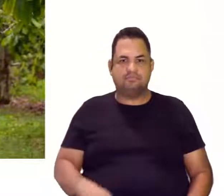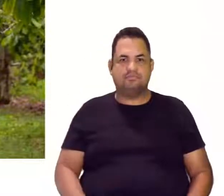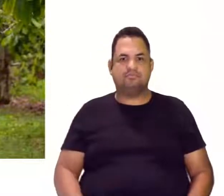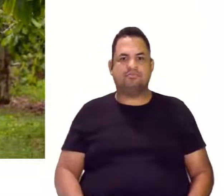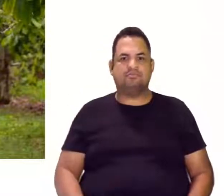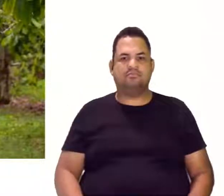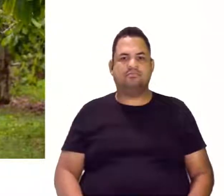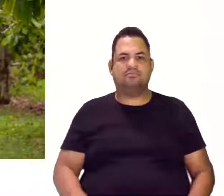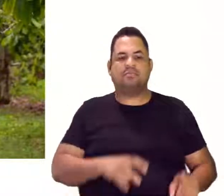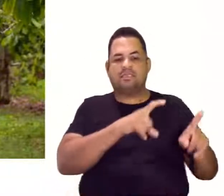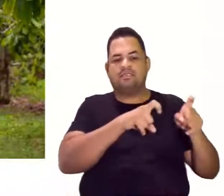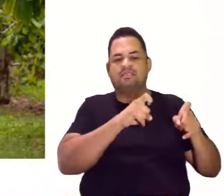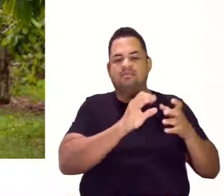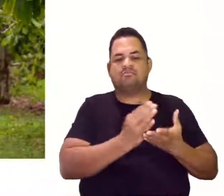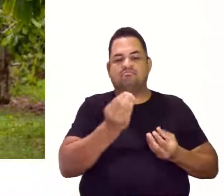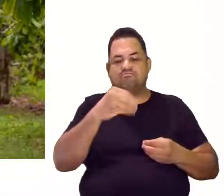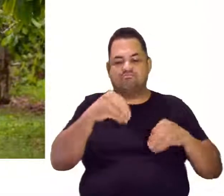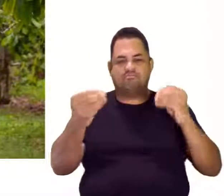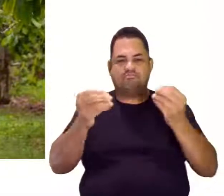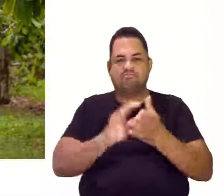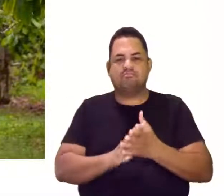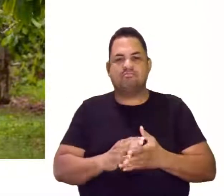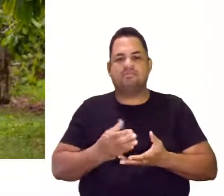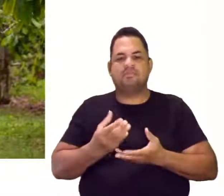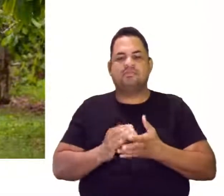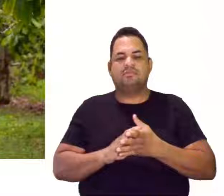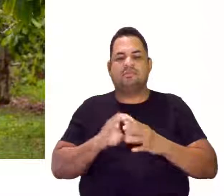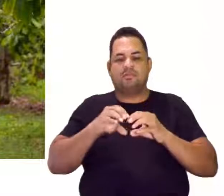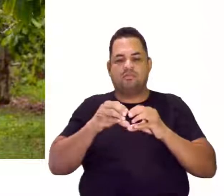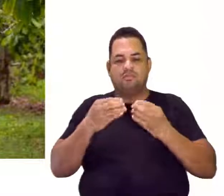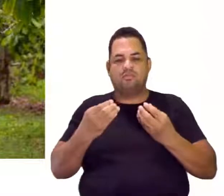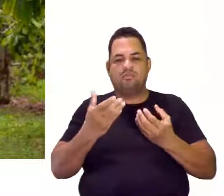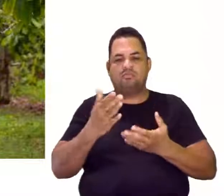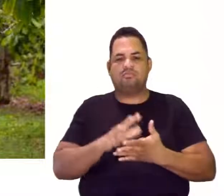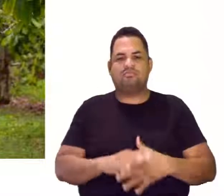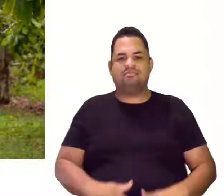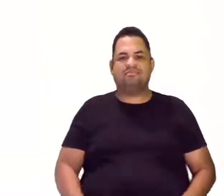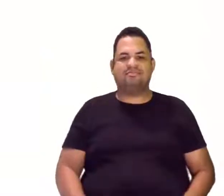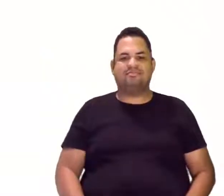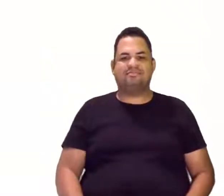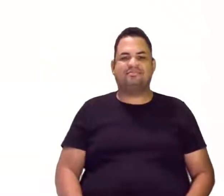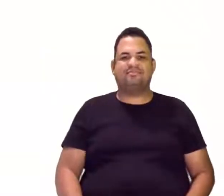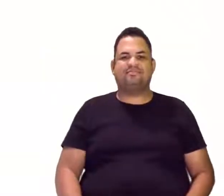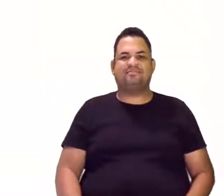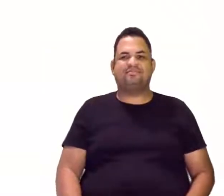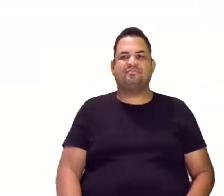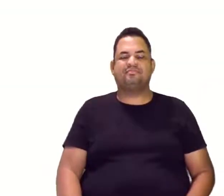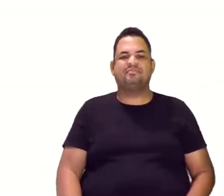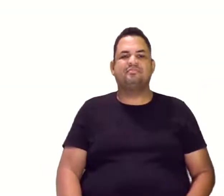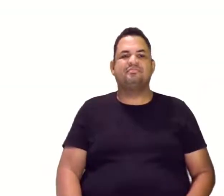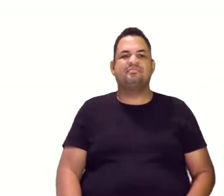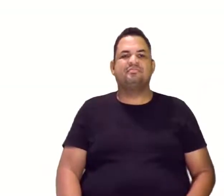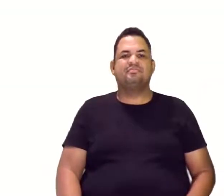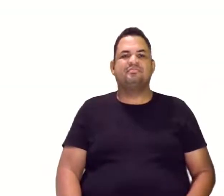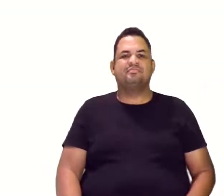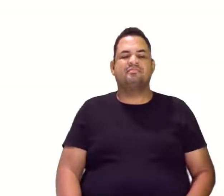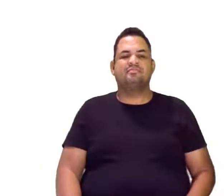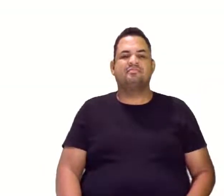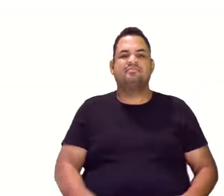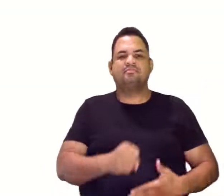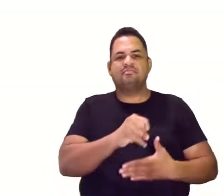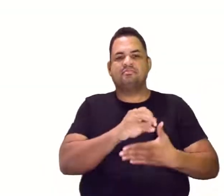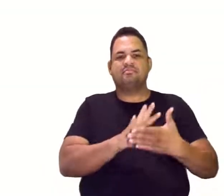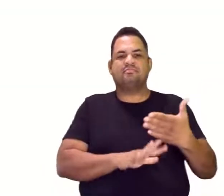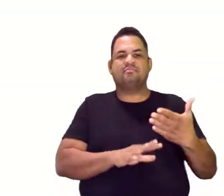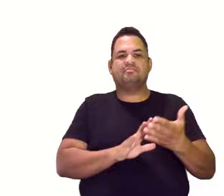no sítio aí, no plantio de cupuaçu e... né? Muito bem. Então vamos lá agora. Para essa questão a